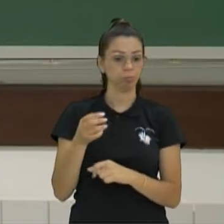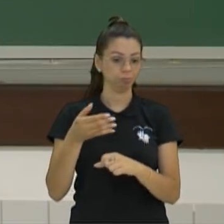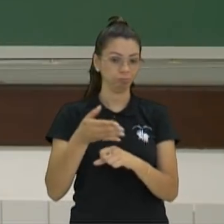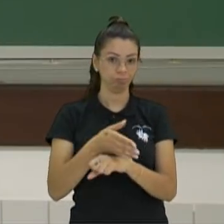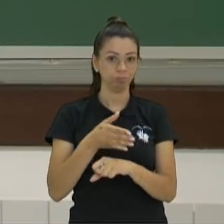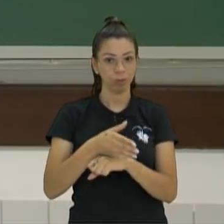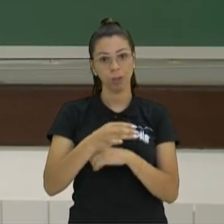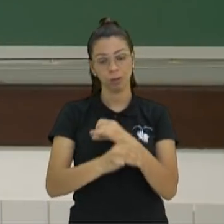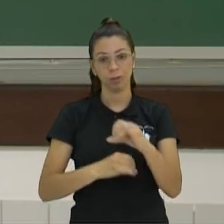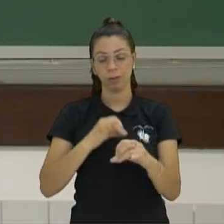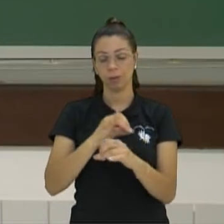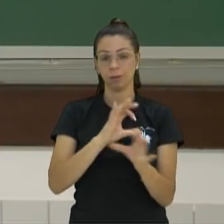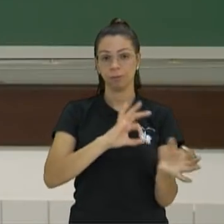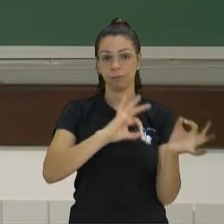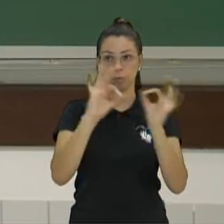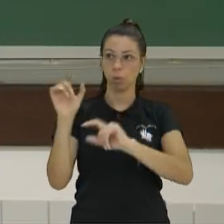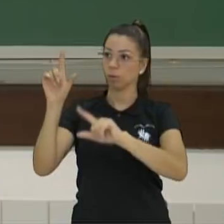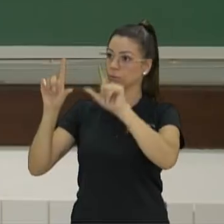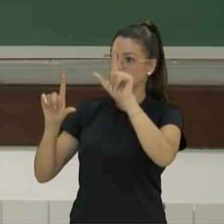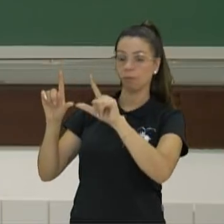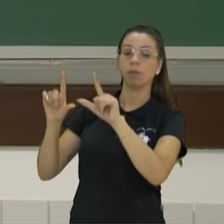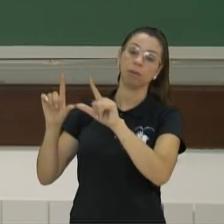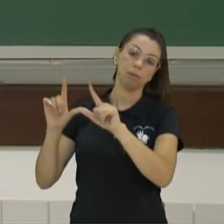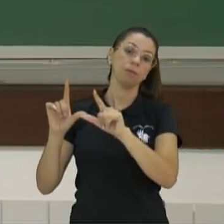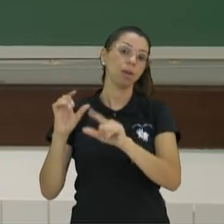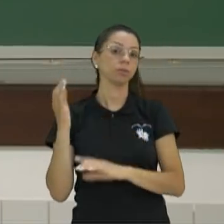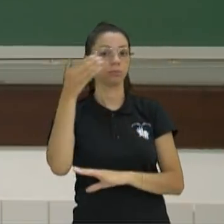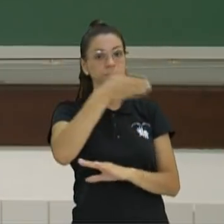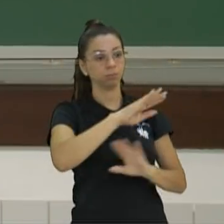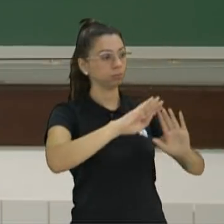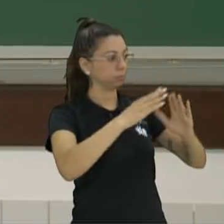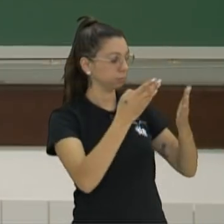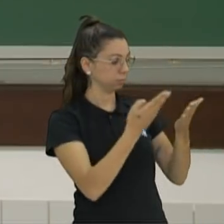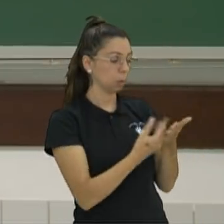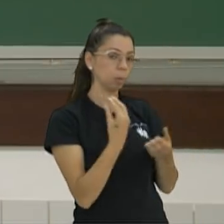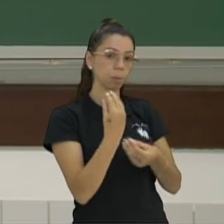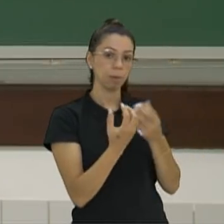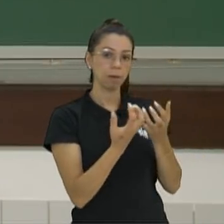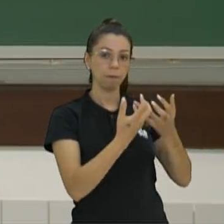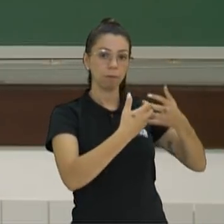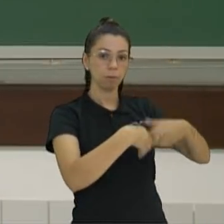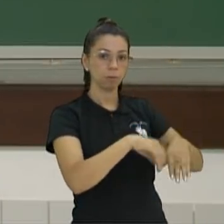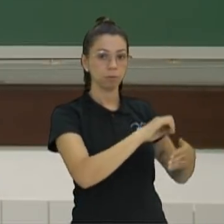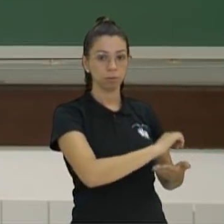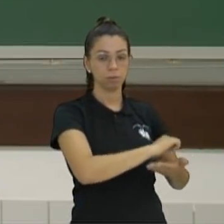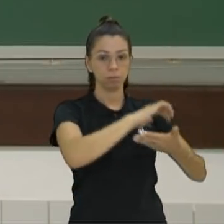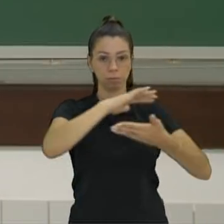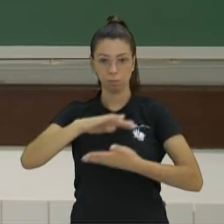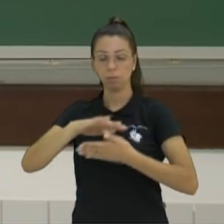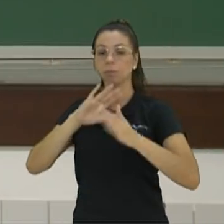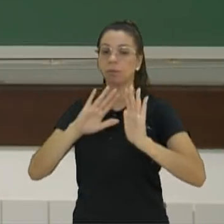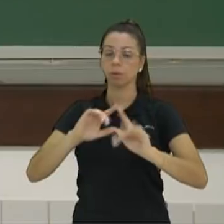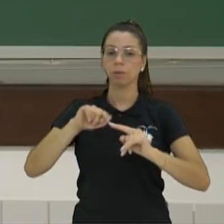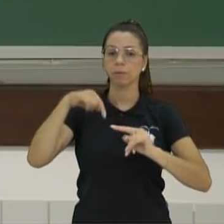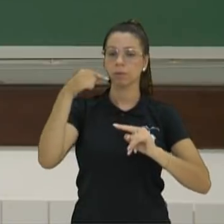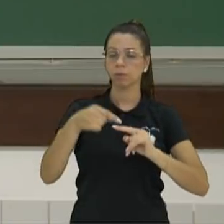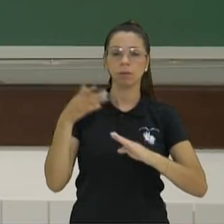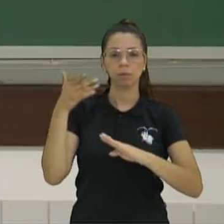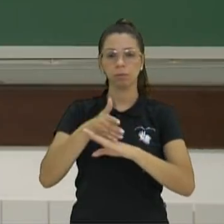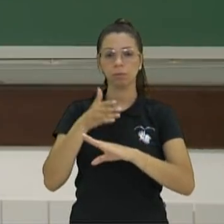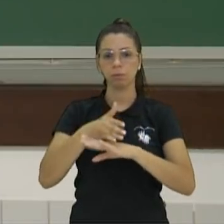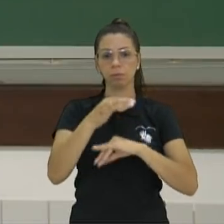está assistindo a aula somente pela TV, verifique na escola o procedimento das atividades impressas. E se você